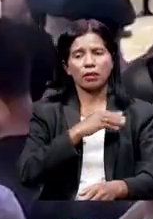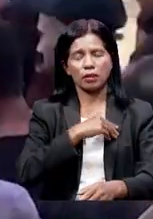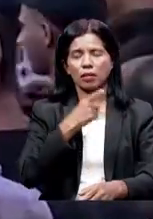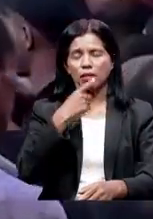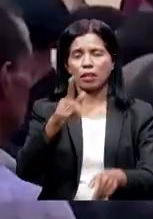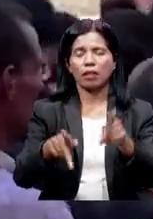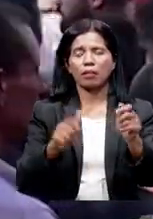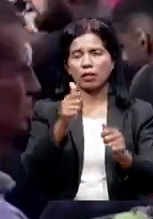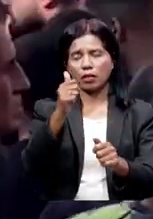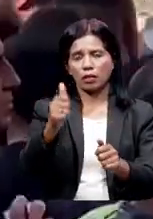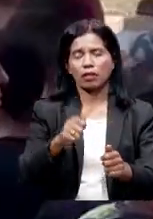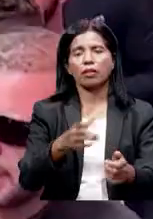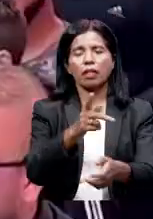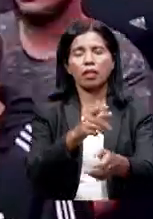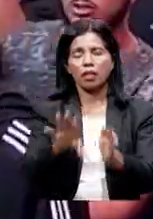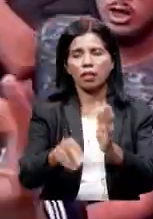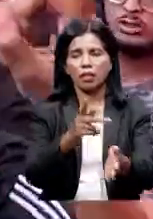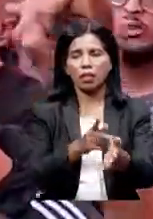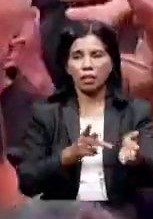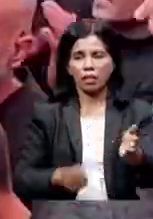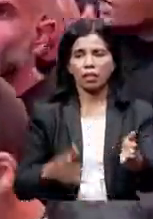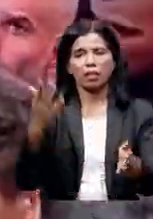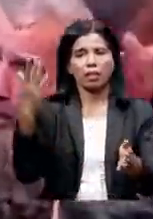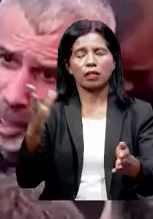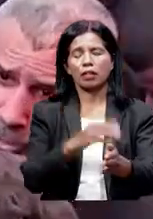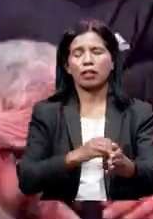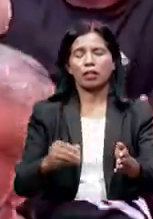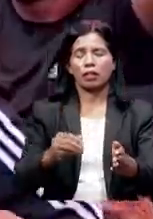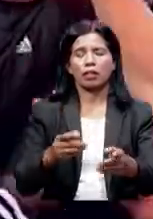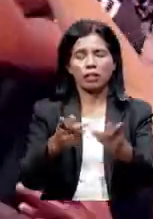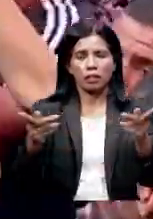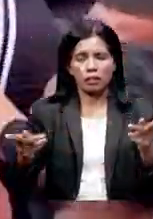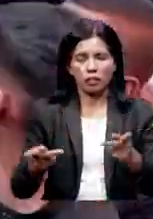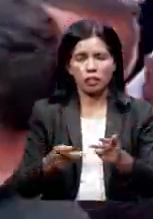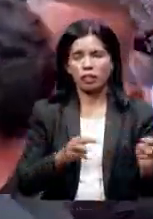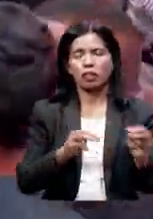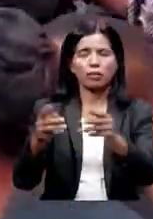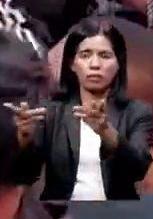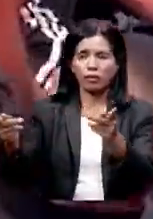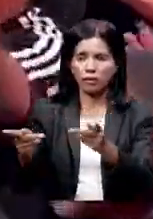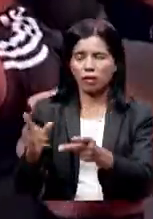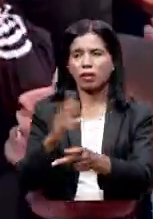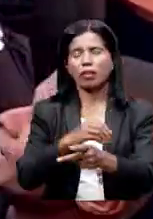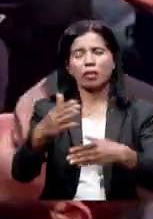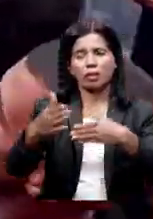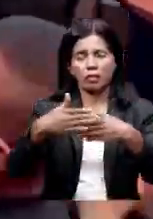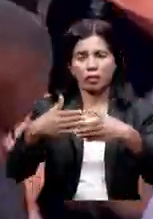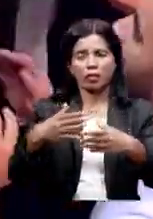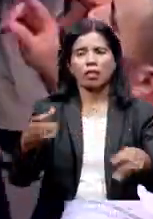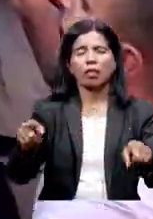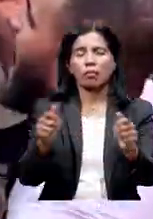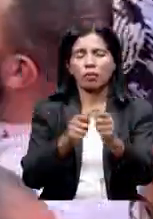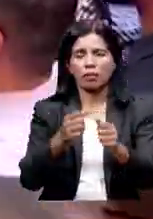ema na Sanulu resin hetankanek durante confronto ia campo refugiado ia Nur Sams nebe besik fronteira o Israel.